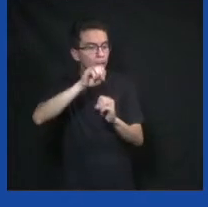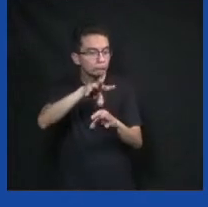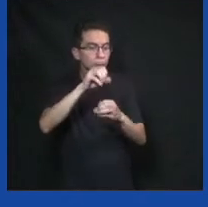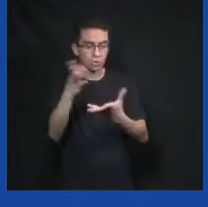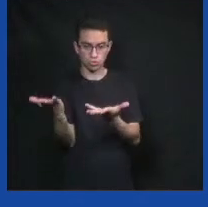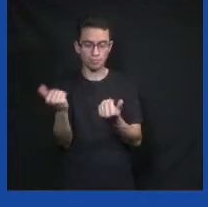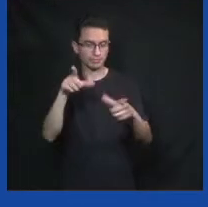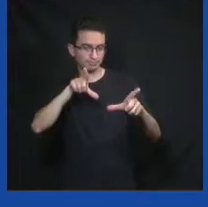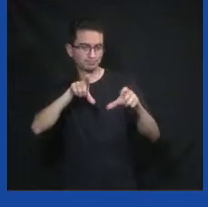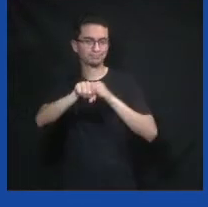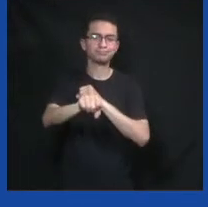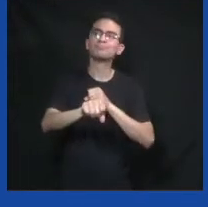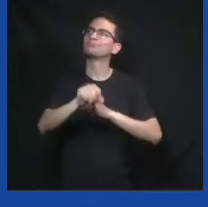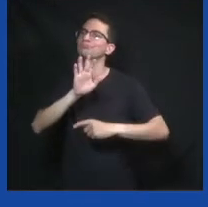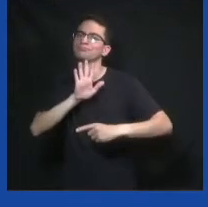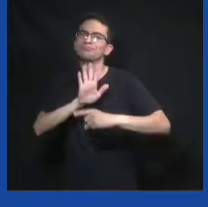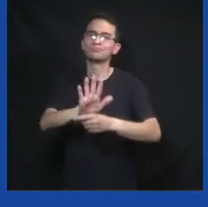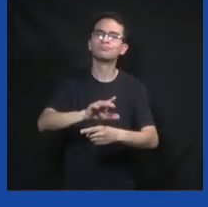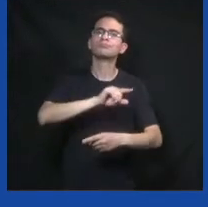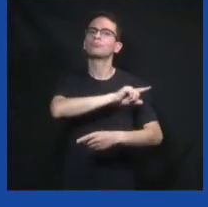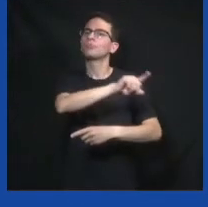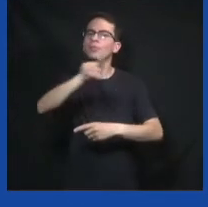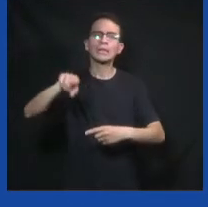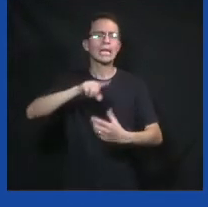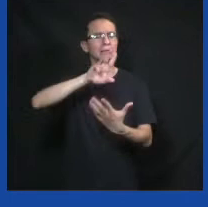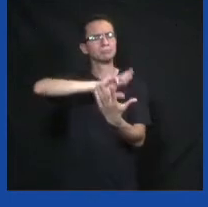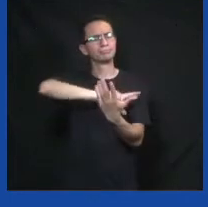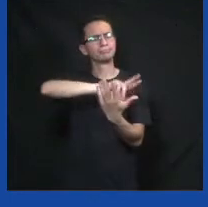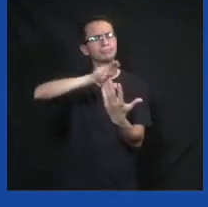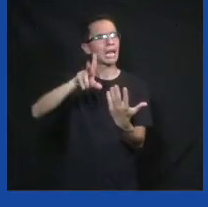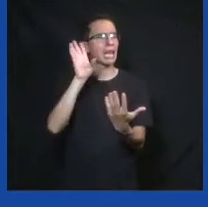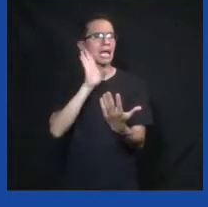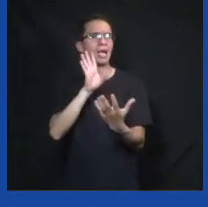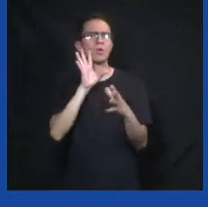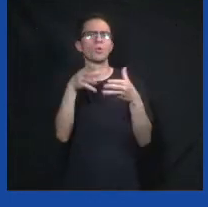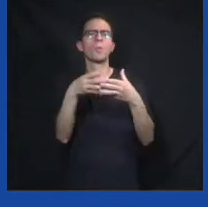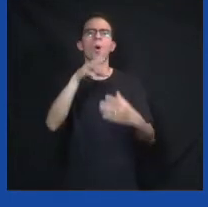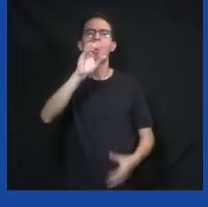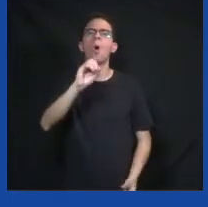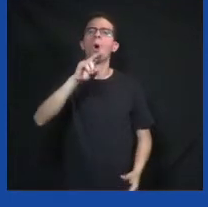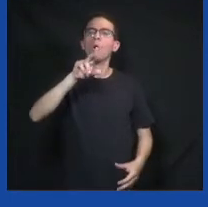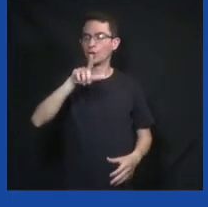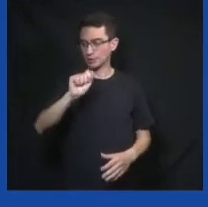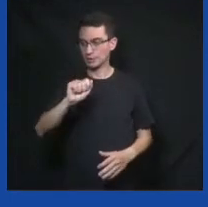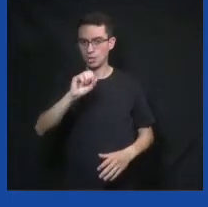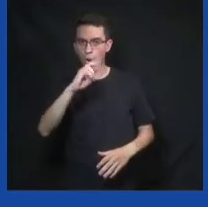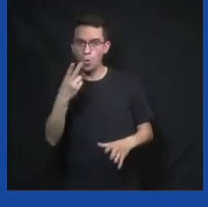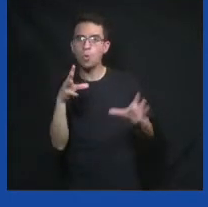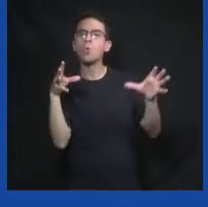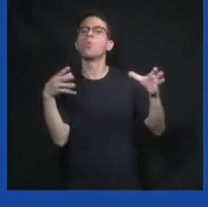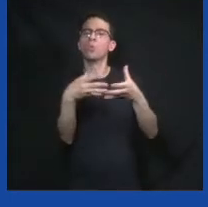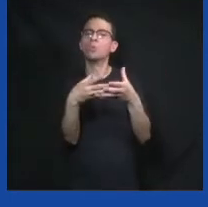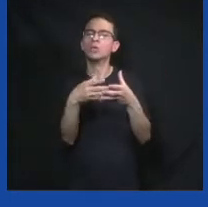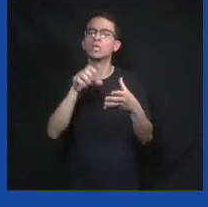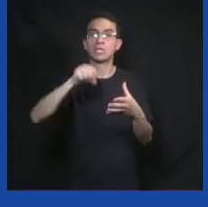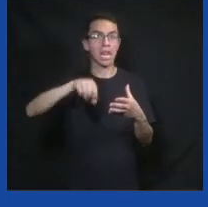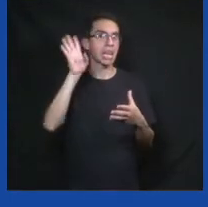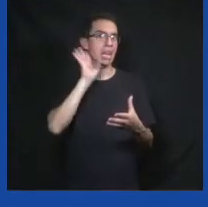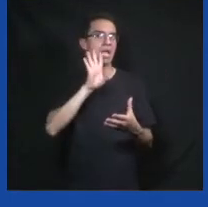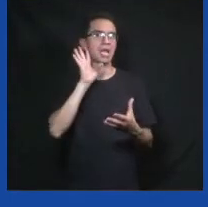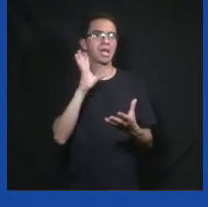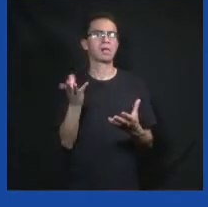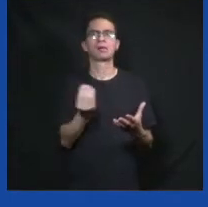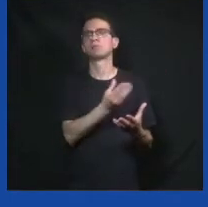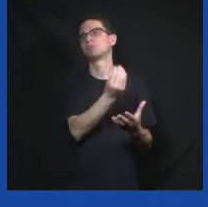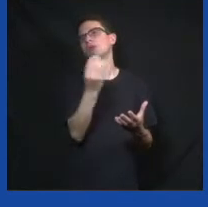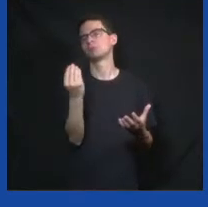mesmos formadores políticos. Acho que tem várias estratégias, tem várias organizações muito legais. O Dantas está com a camisa do Politique aqui, que é uma super organização que também faz um